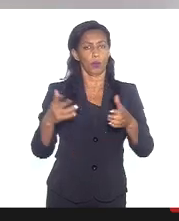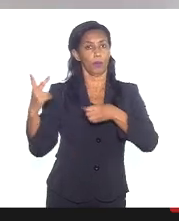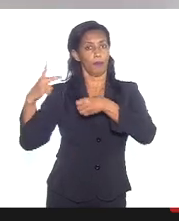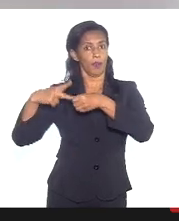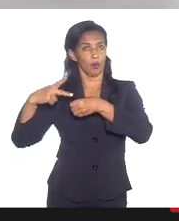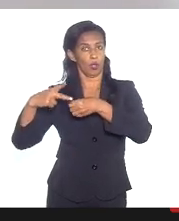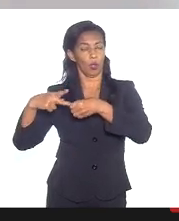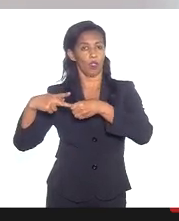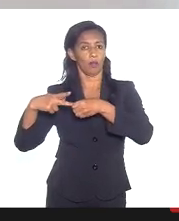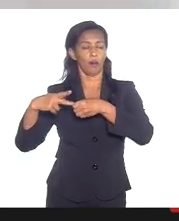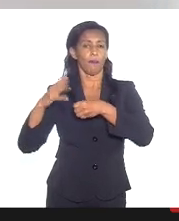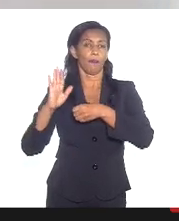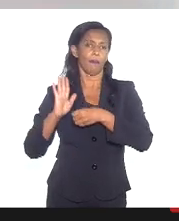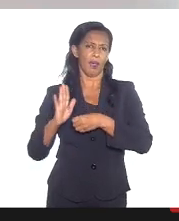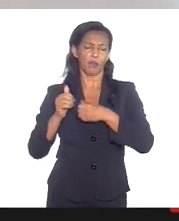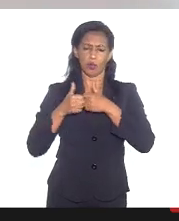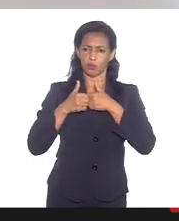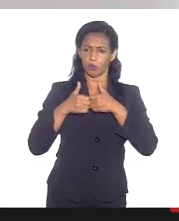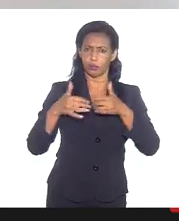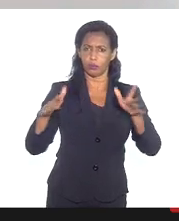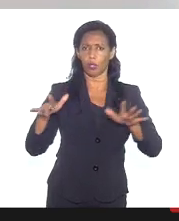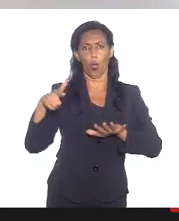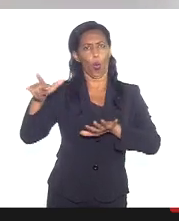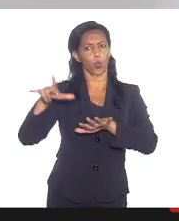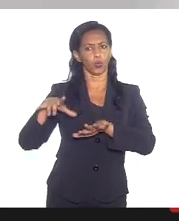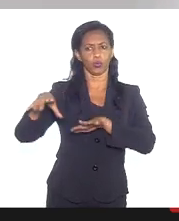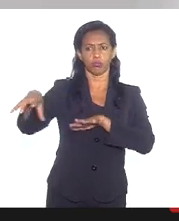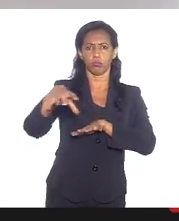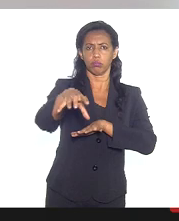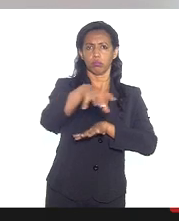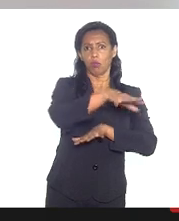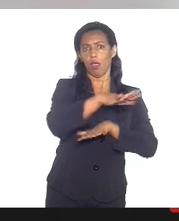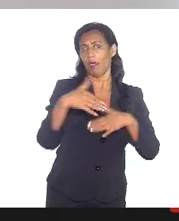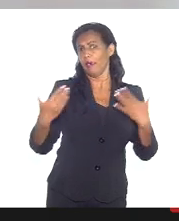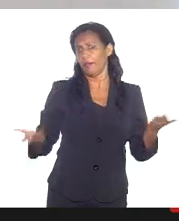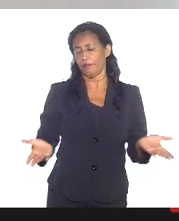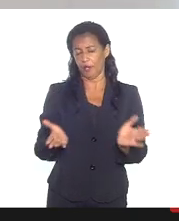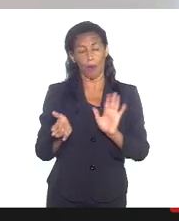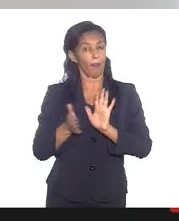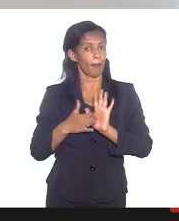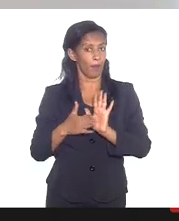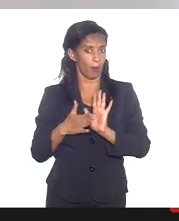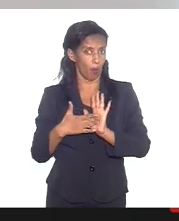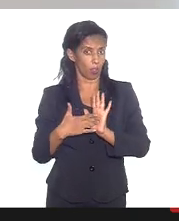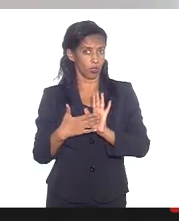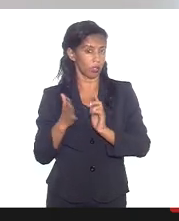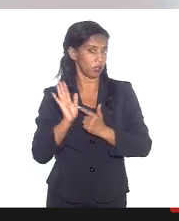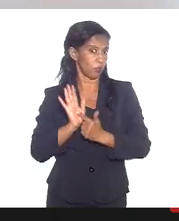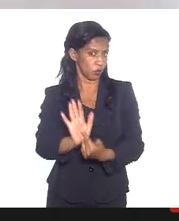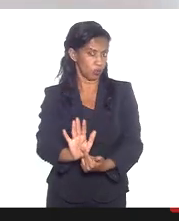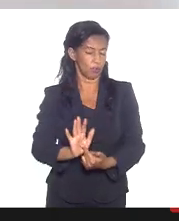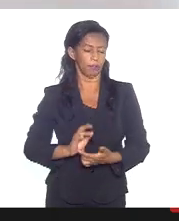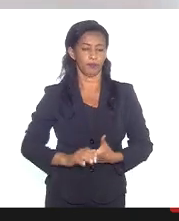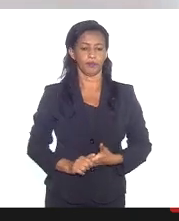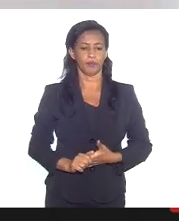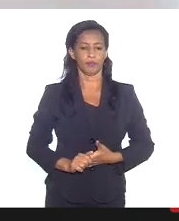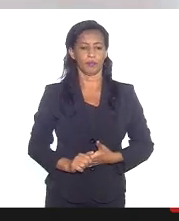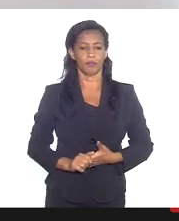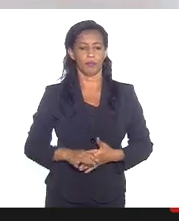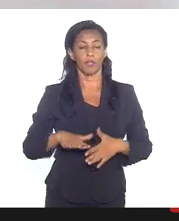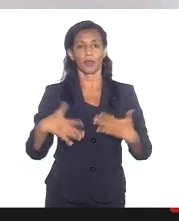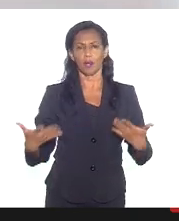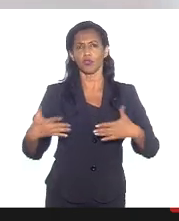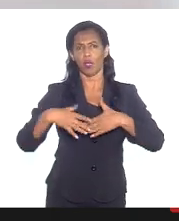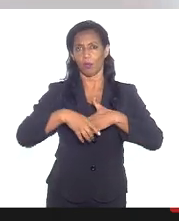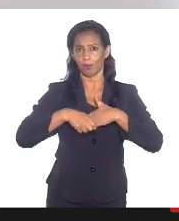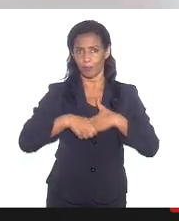petróleo, mas pode se abranger vários outros setores. Enfim, é uma proposta que a gente está trazendo, né? Então, assim, já cumprimentar